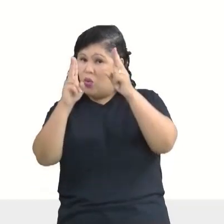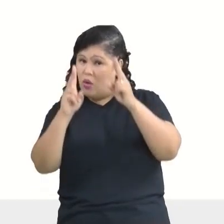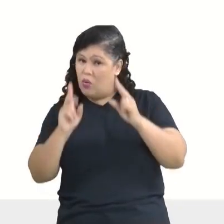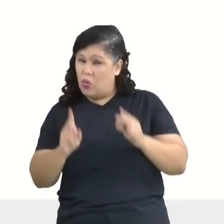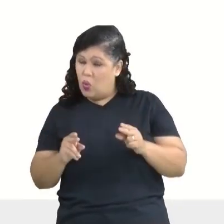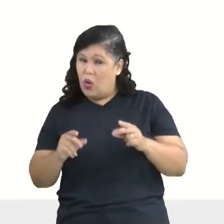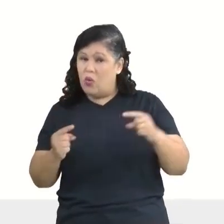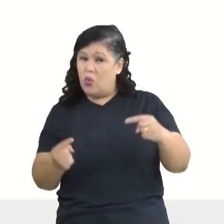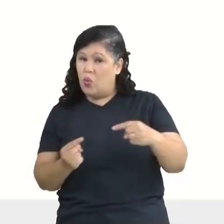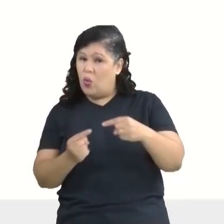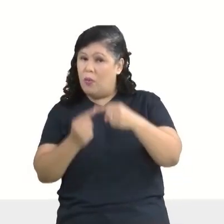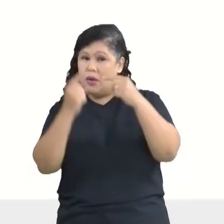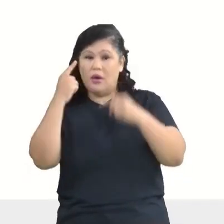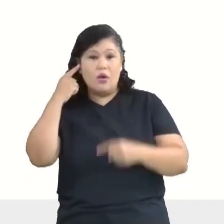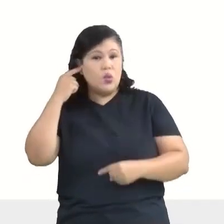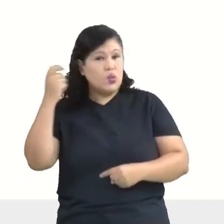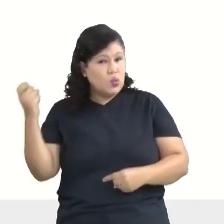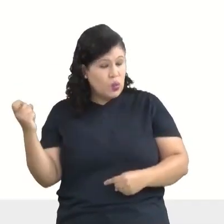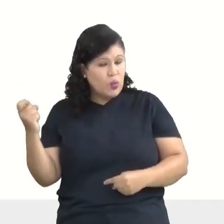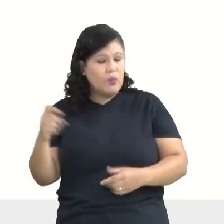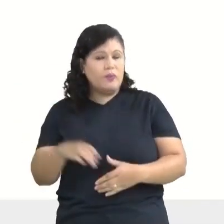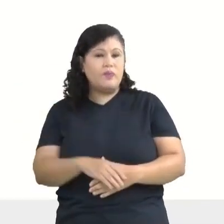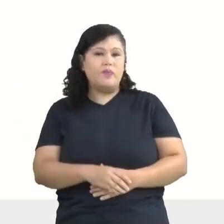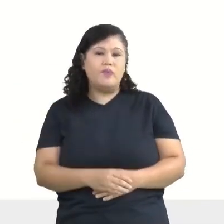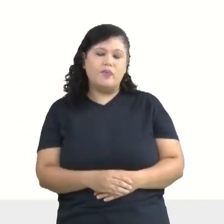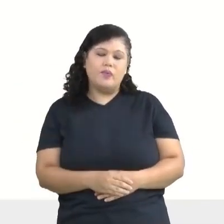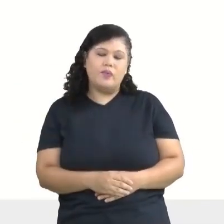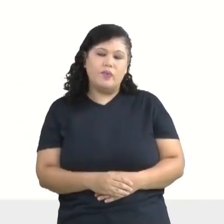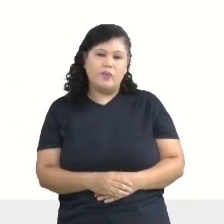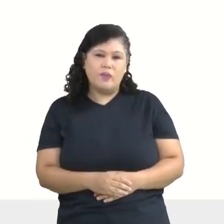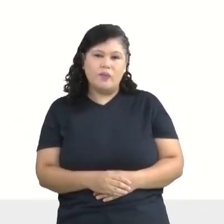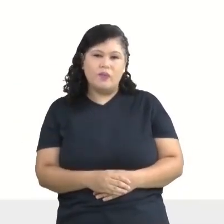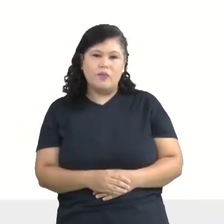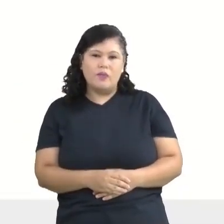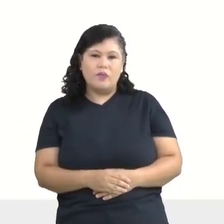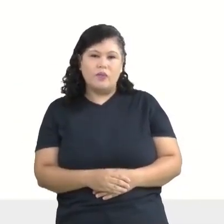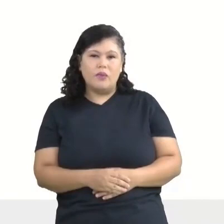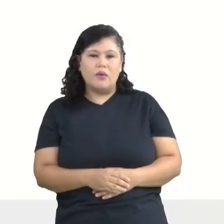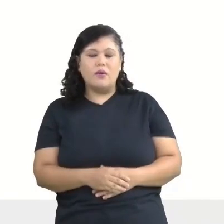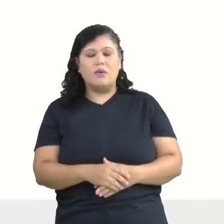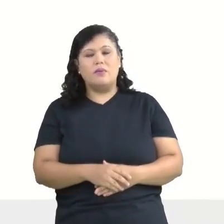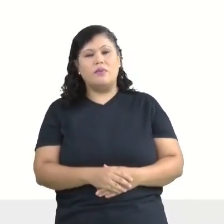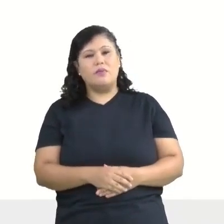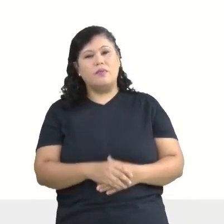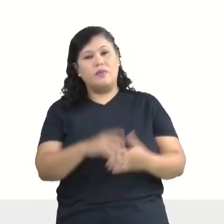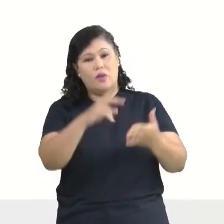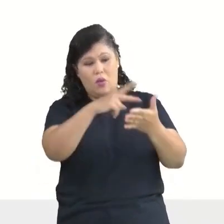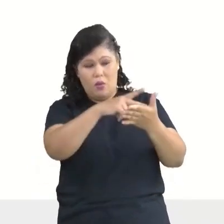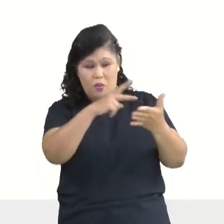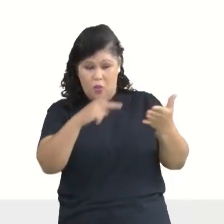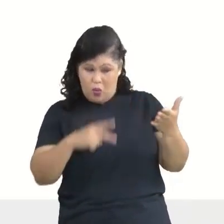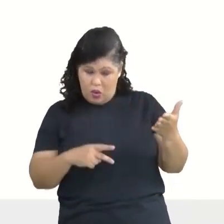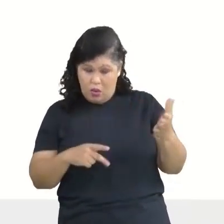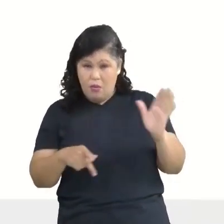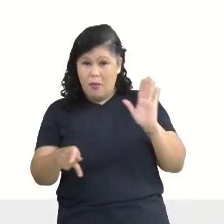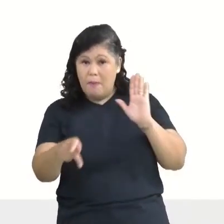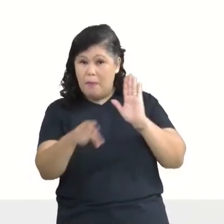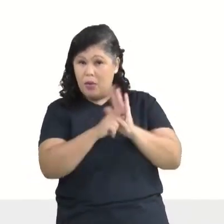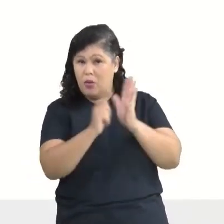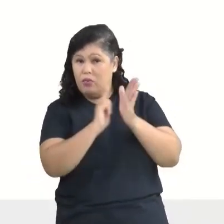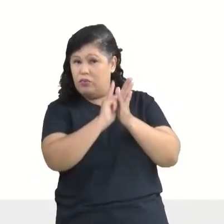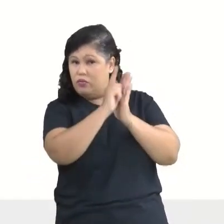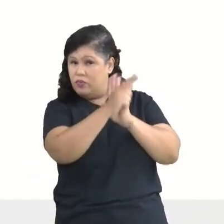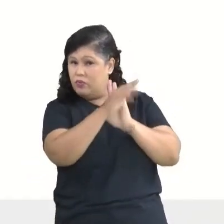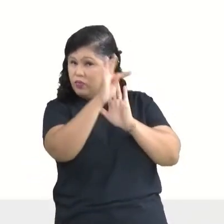Entenderam? Um poema, relembrando vocês, um poema é um gênero textual que nos